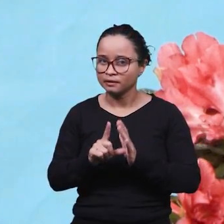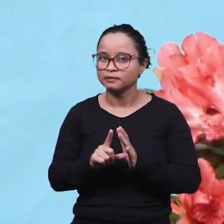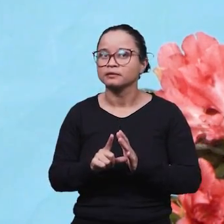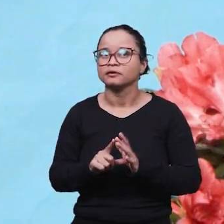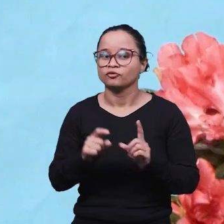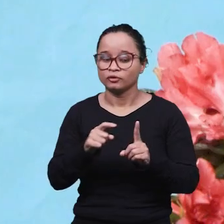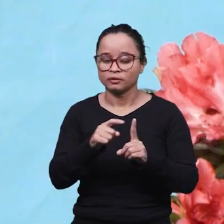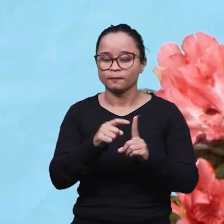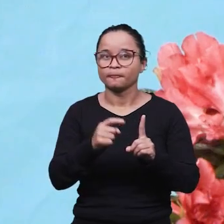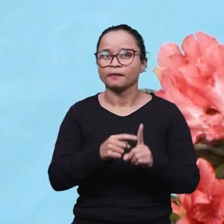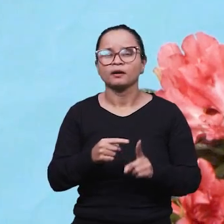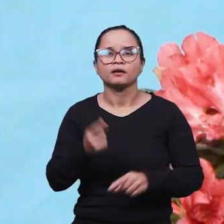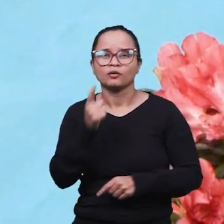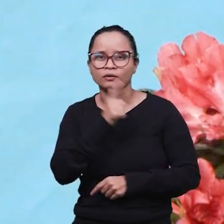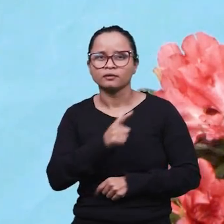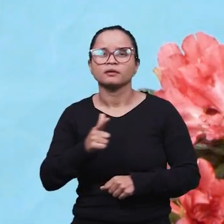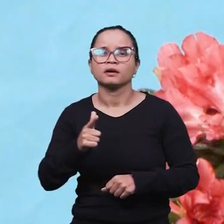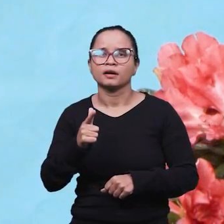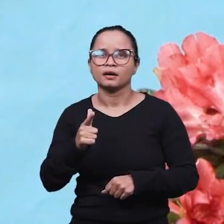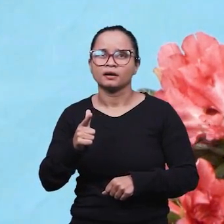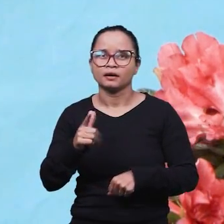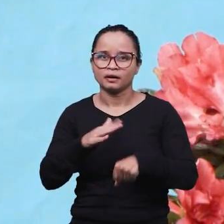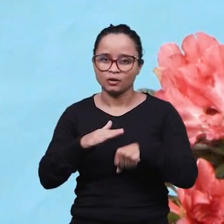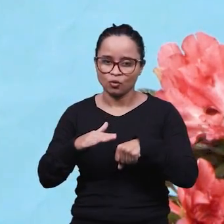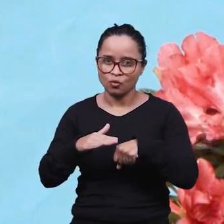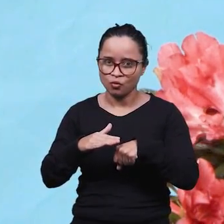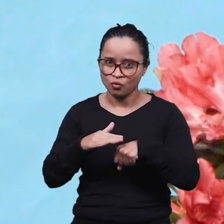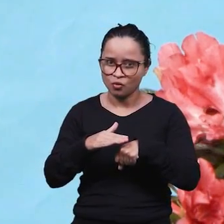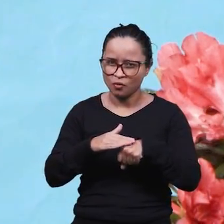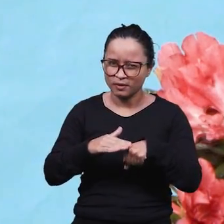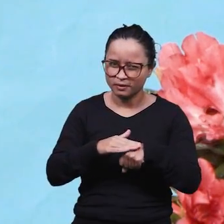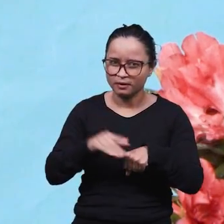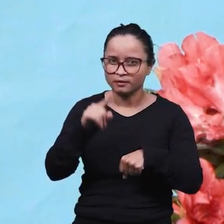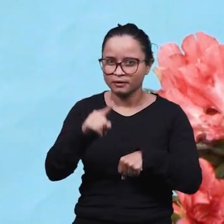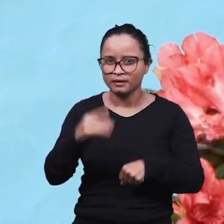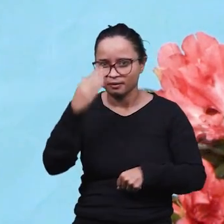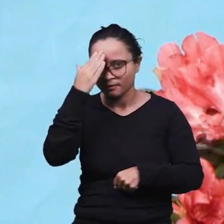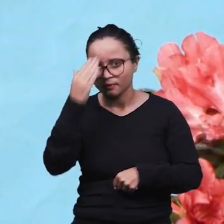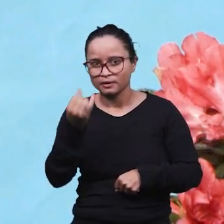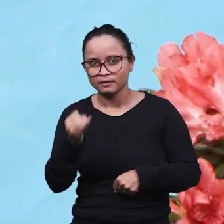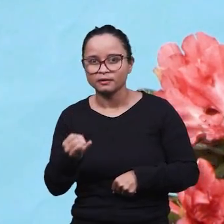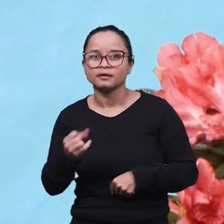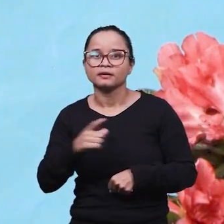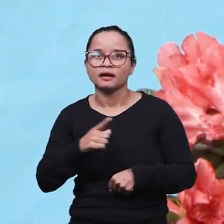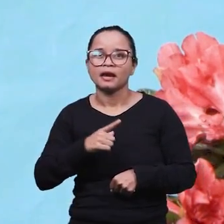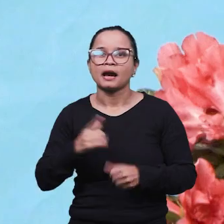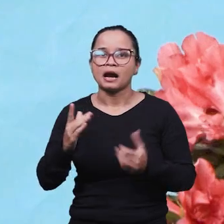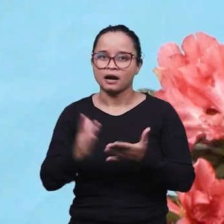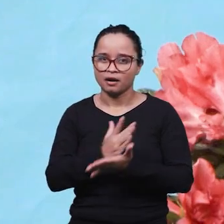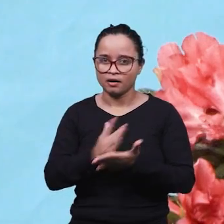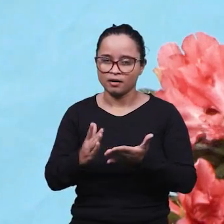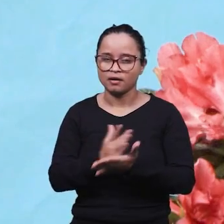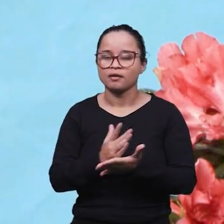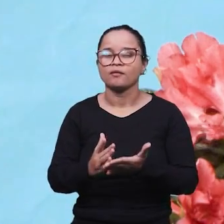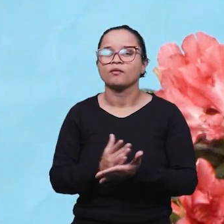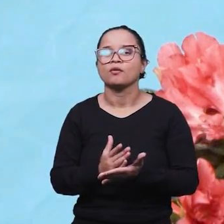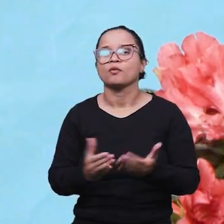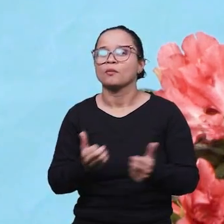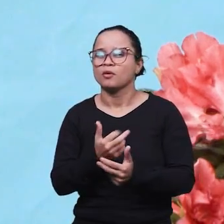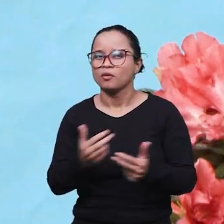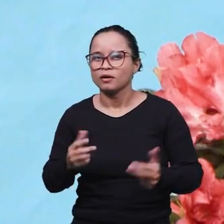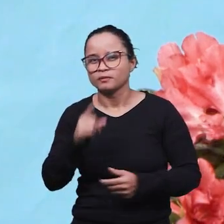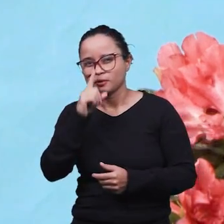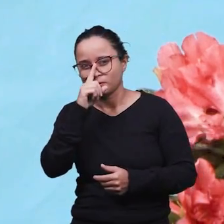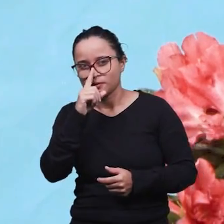gente consiga conversar com você, fazer uma anamnese detalhada, saber se você tem algum fator de risco para desenvolver algumas